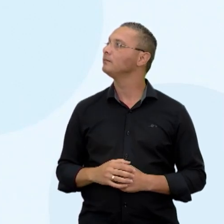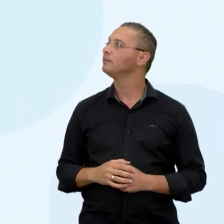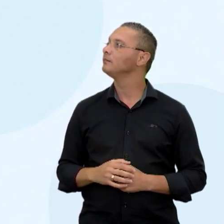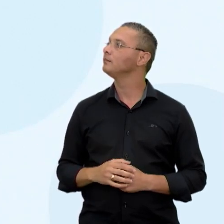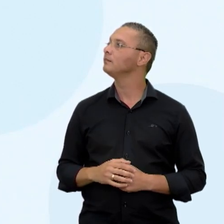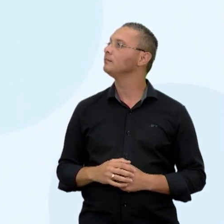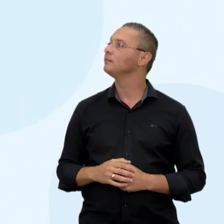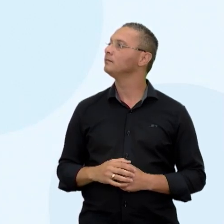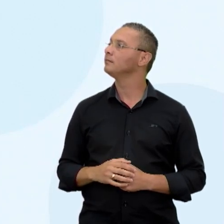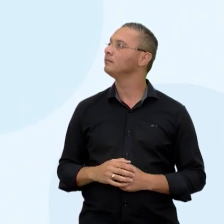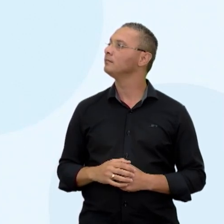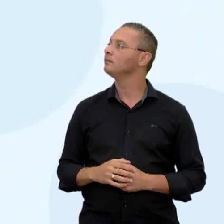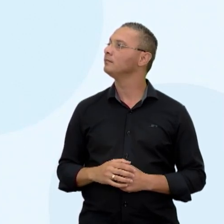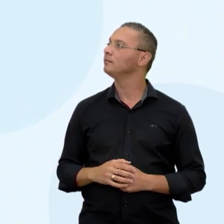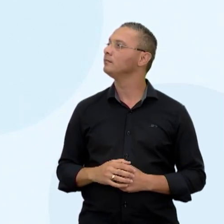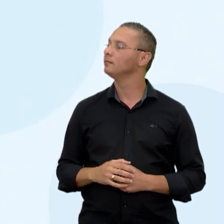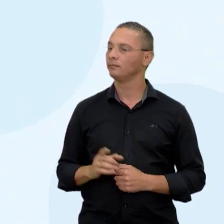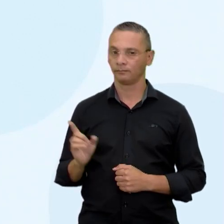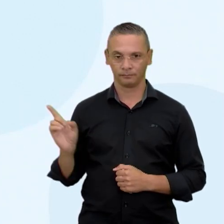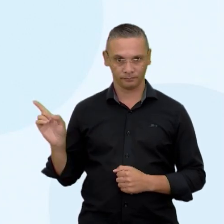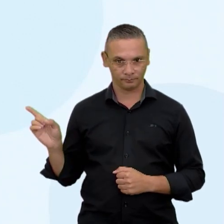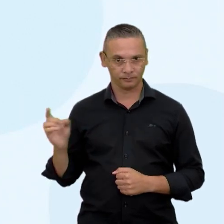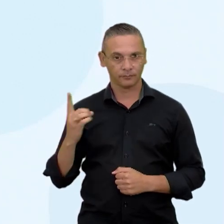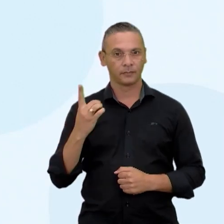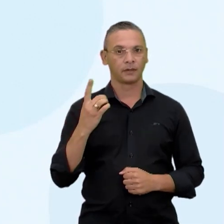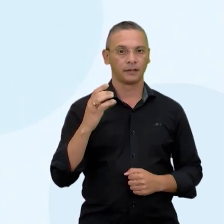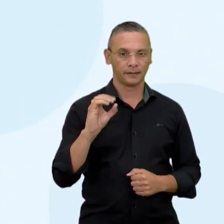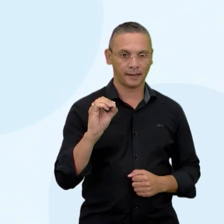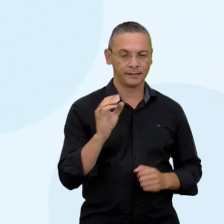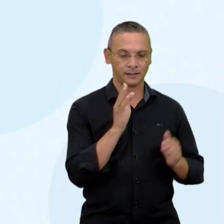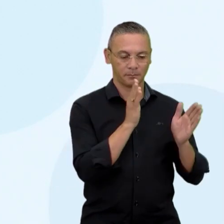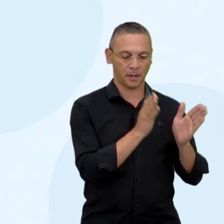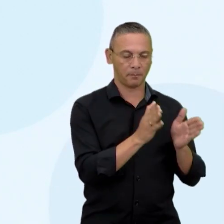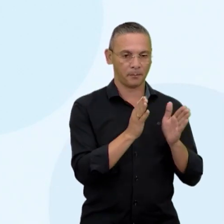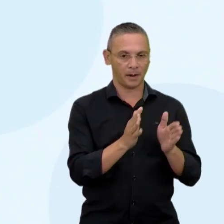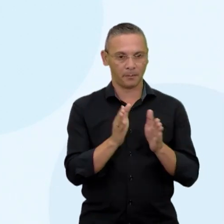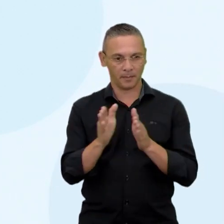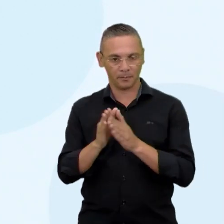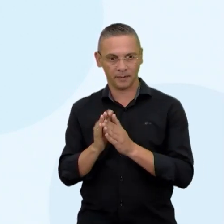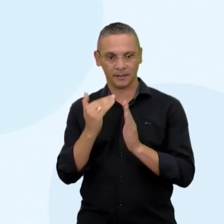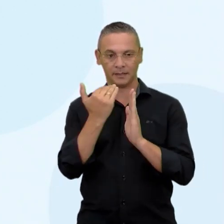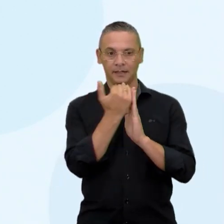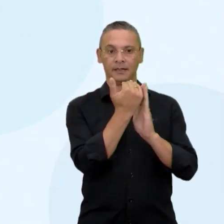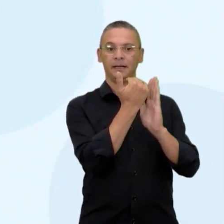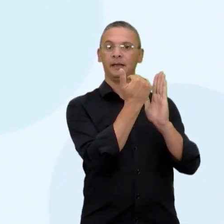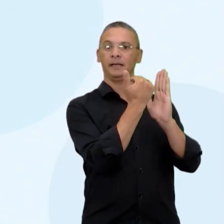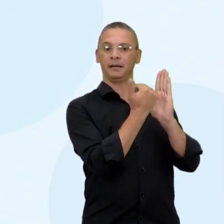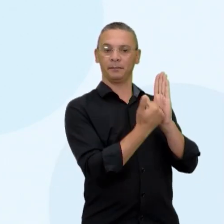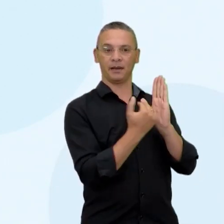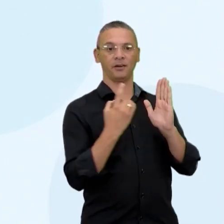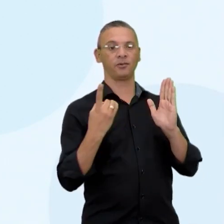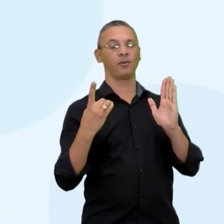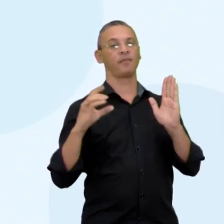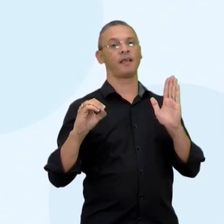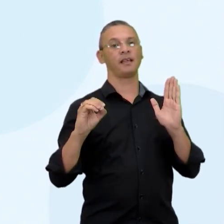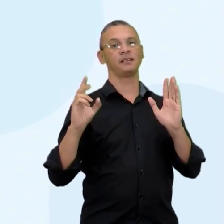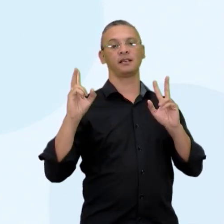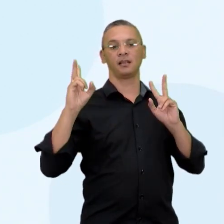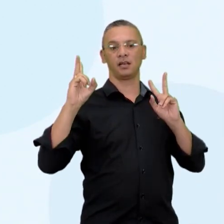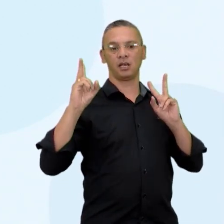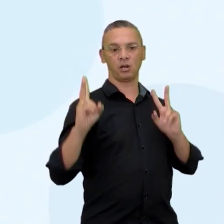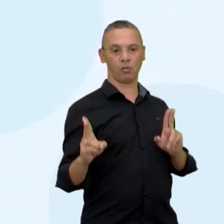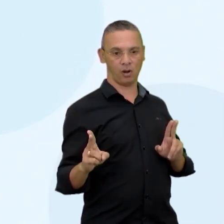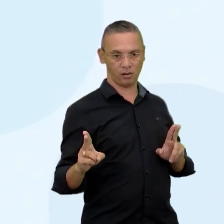7, 8, 9, 10. Ó, são 10 sílabas. Se eu pegar aqui embaixo, vai dar 10 também. Aqui